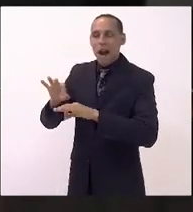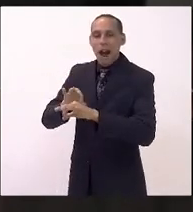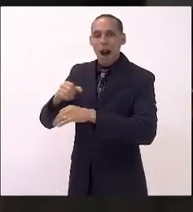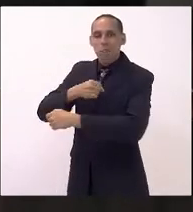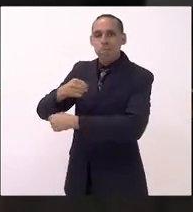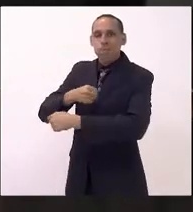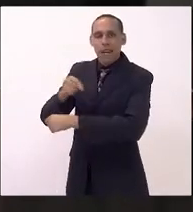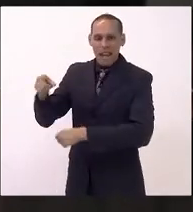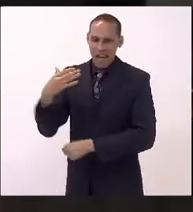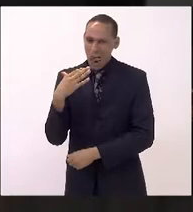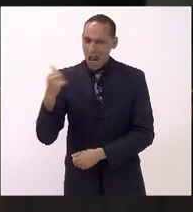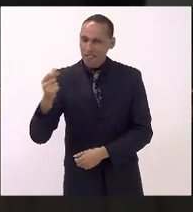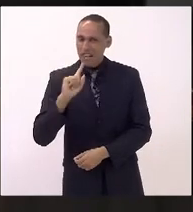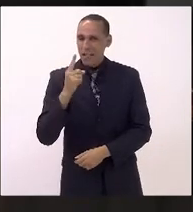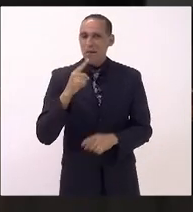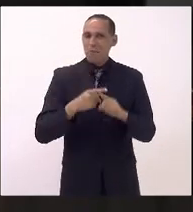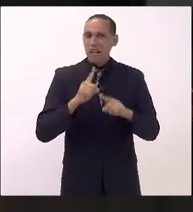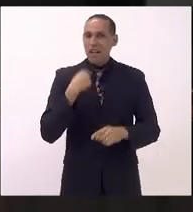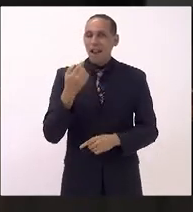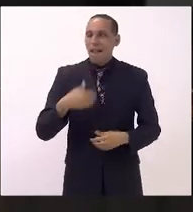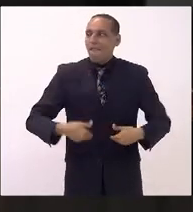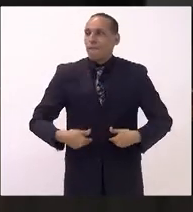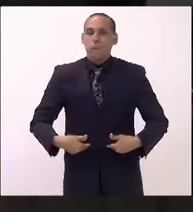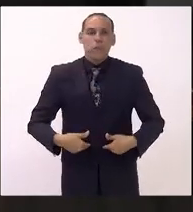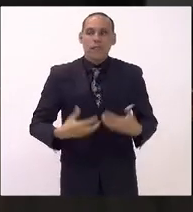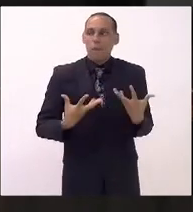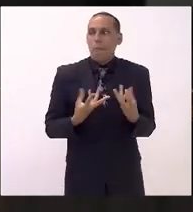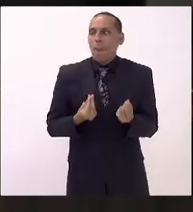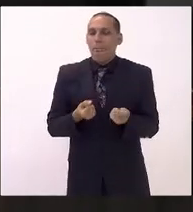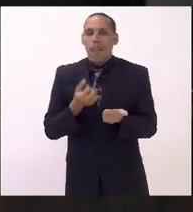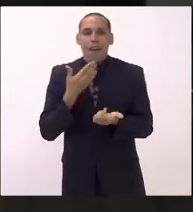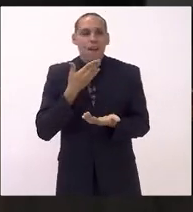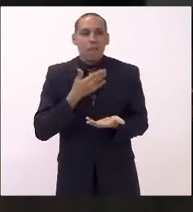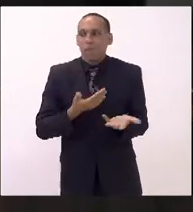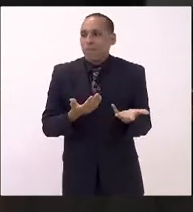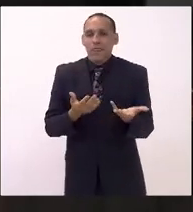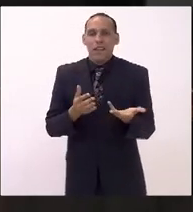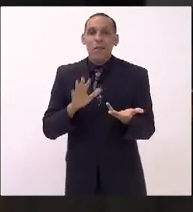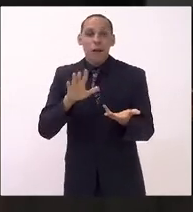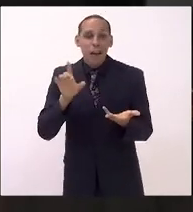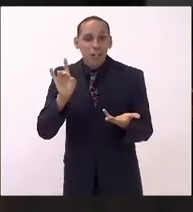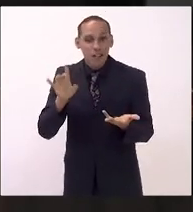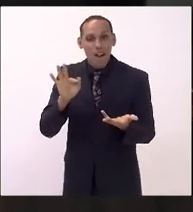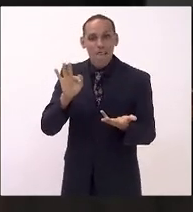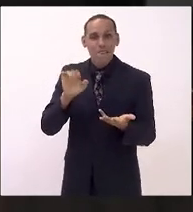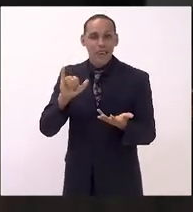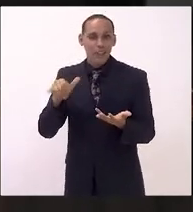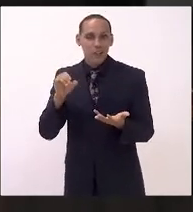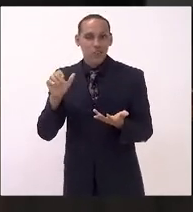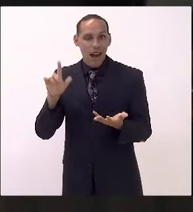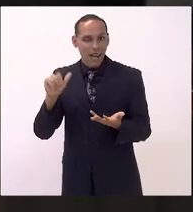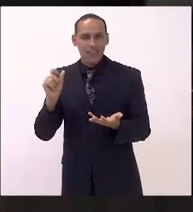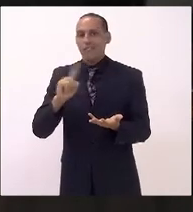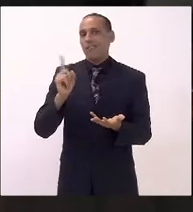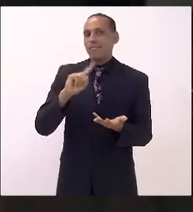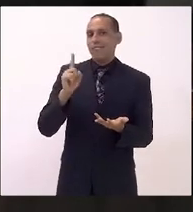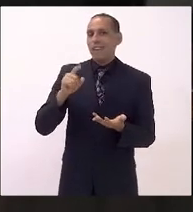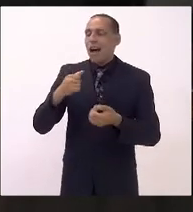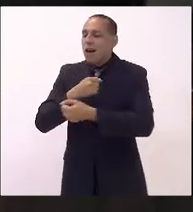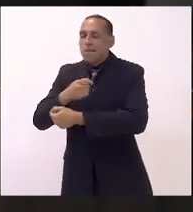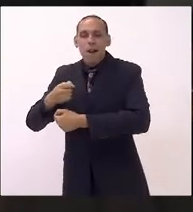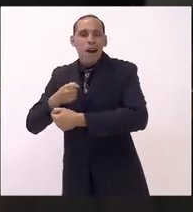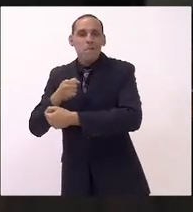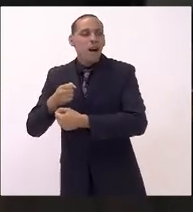toda hora, porque sabe que a gente é gulosa, né? Mas ela faz... Mas não é só a feijoada, é a maneira como Ruth